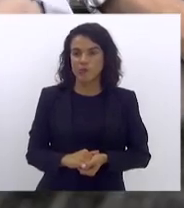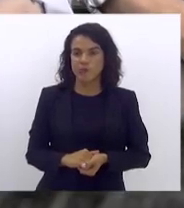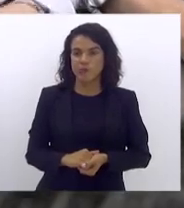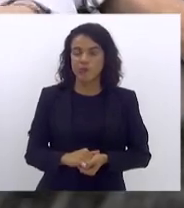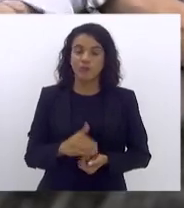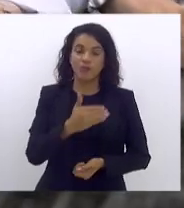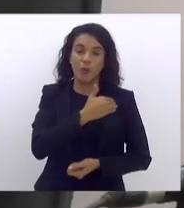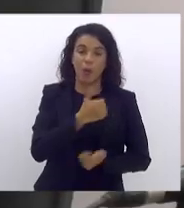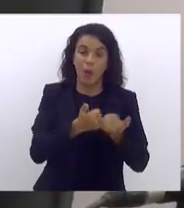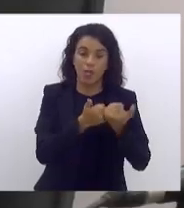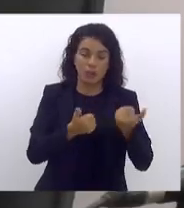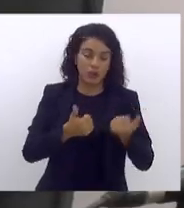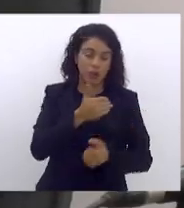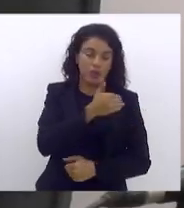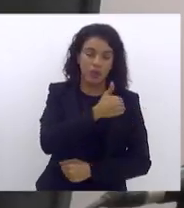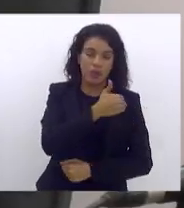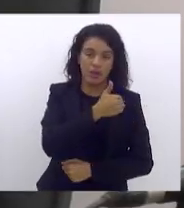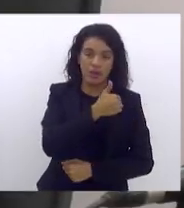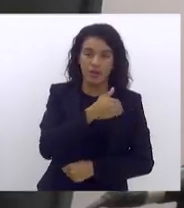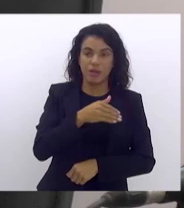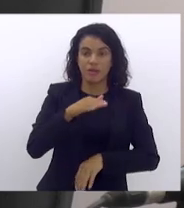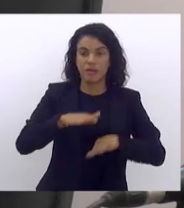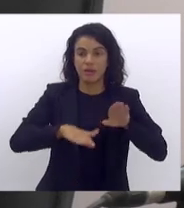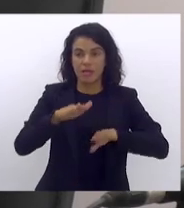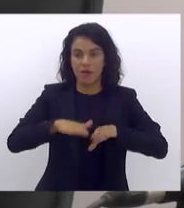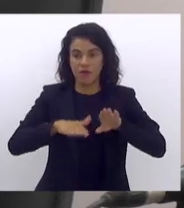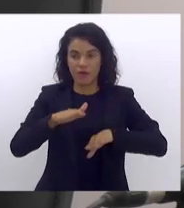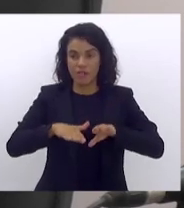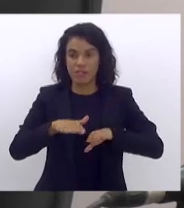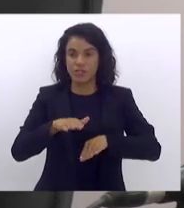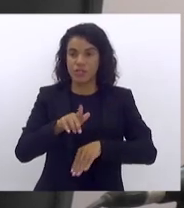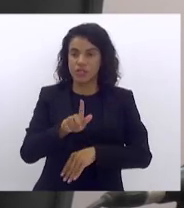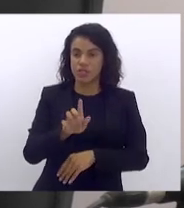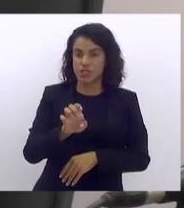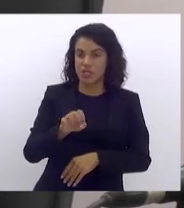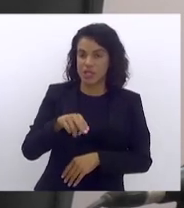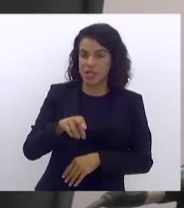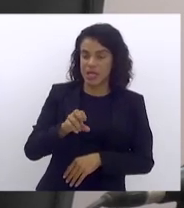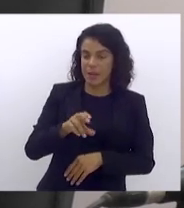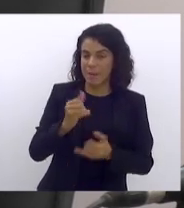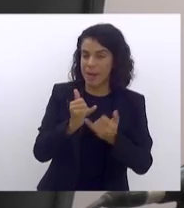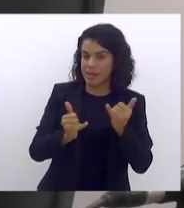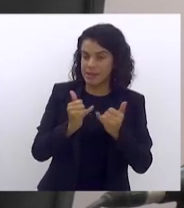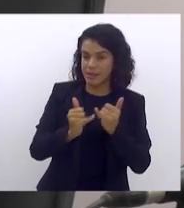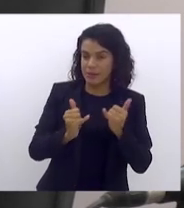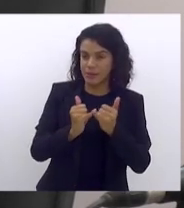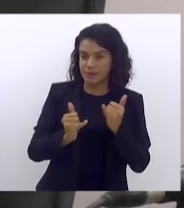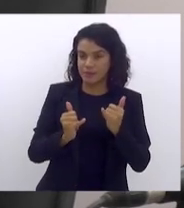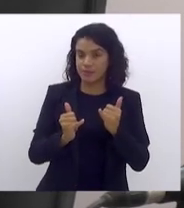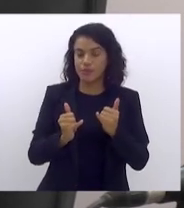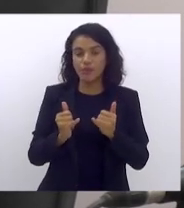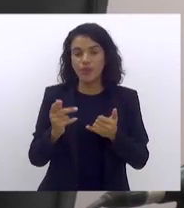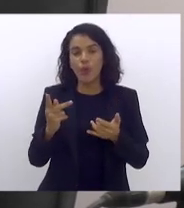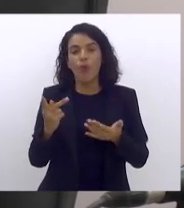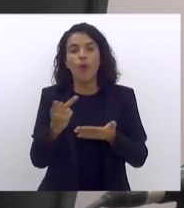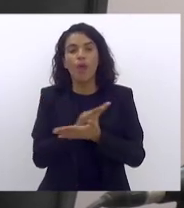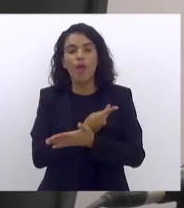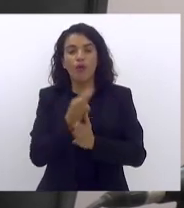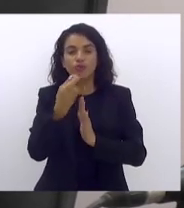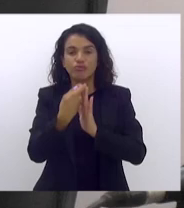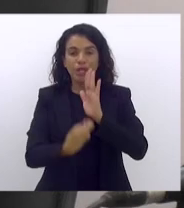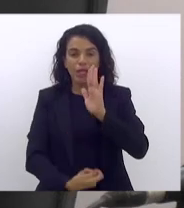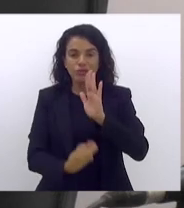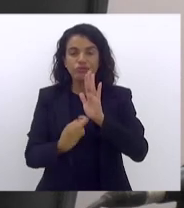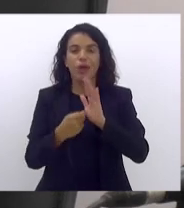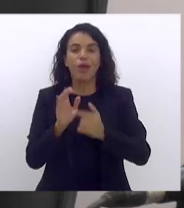aqui, talvez, embora seja genérica, como assim, o erro legislativo é